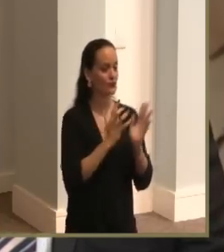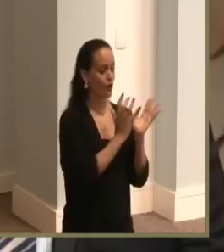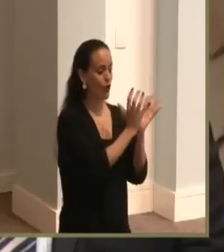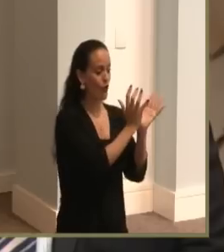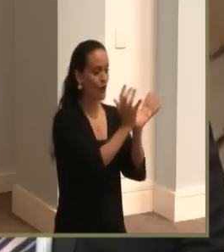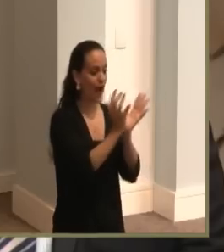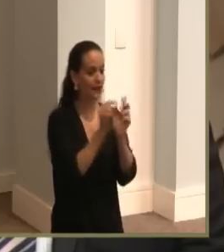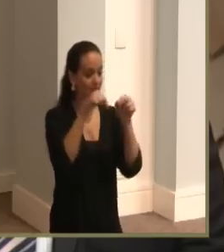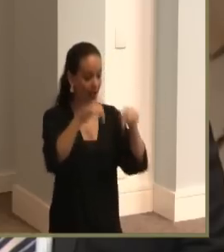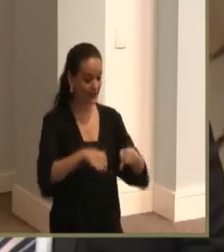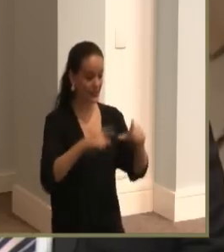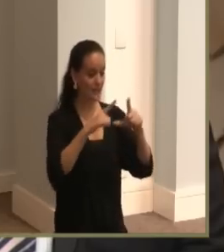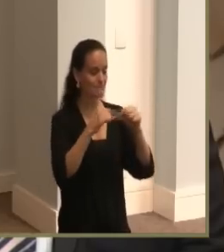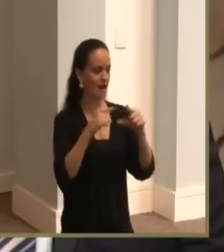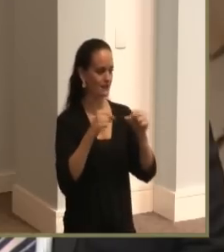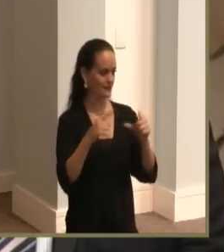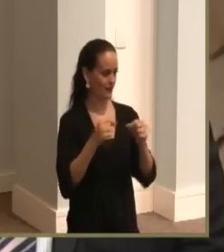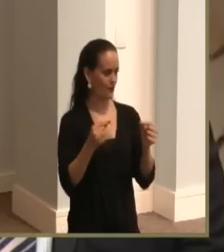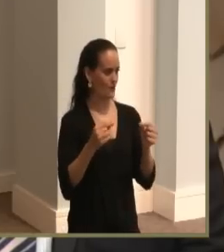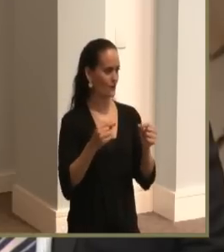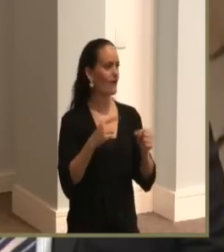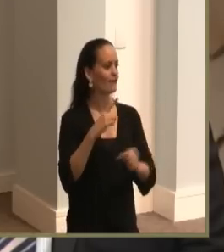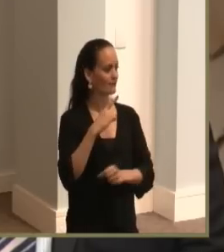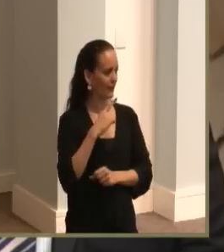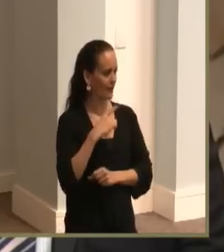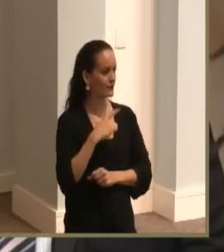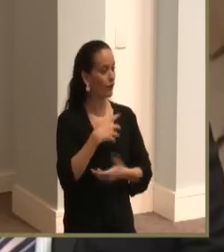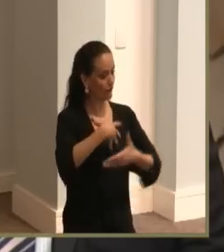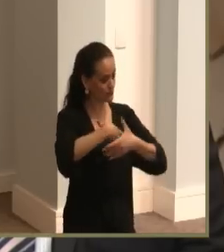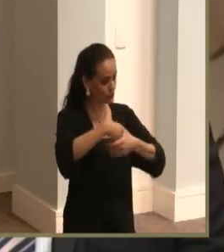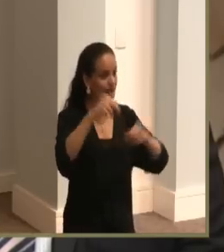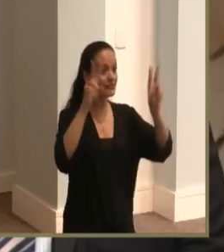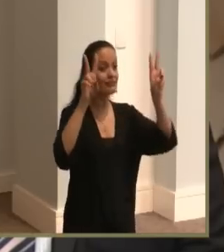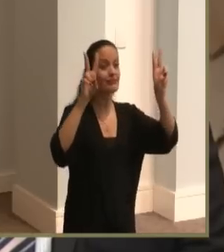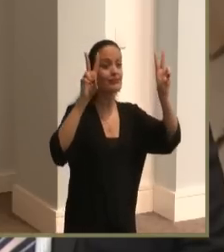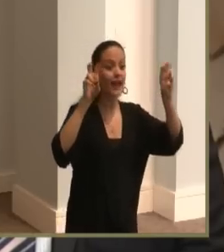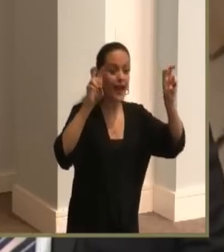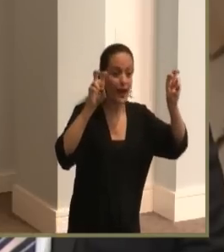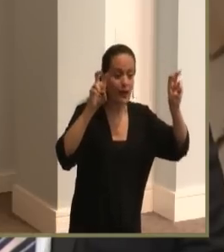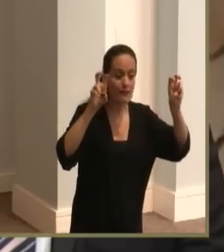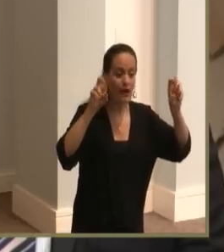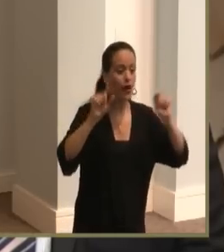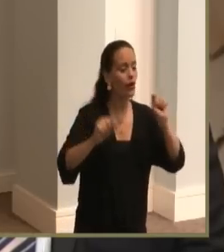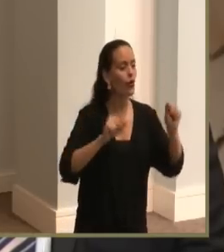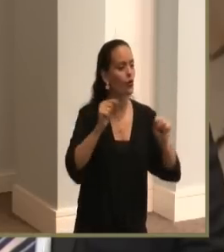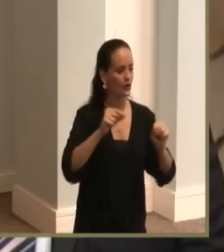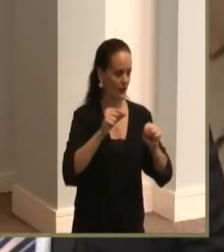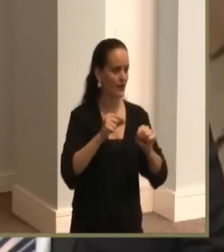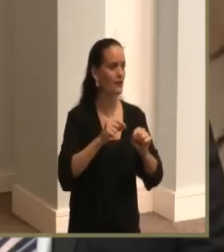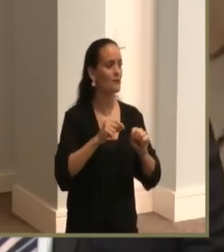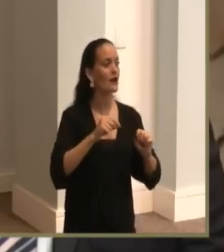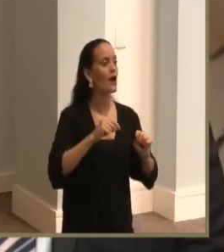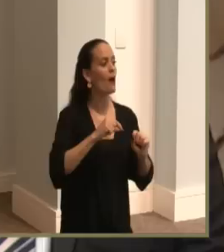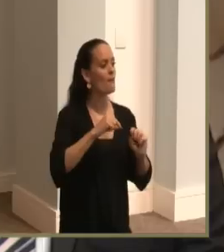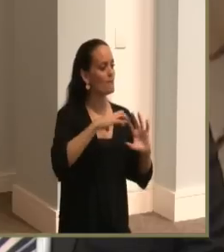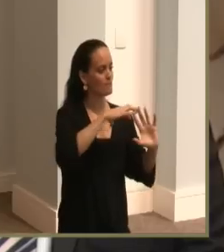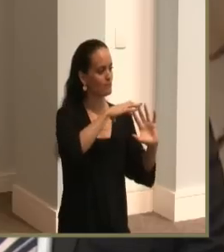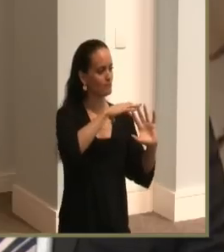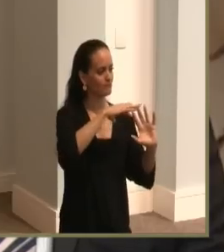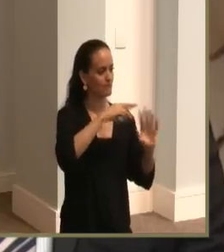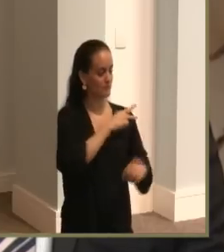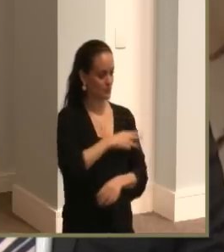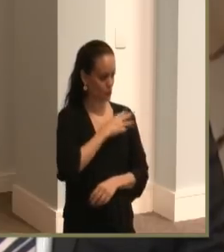começa aqui. Eu queria que a igreja memorial dissesse comigo, então, esse tema e a divisa para a nossa campanha de missões locais. Vamos